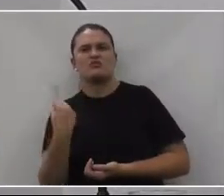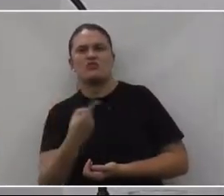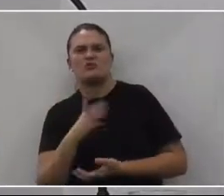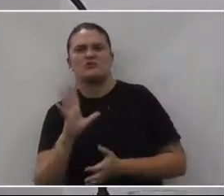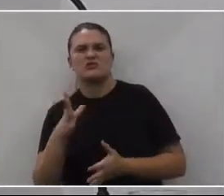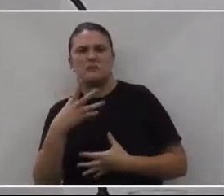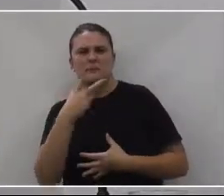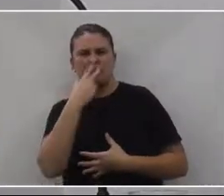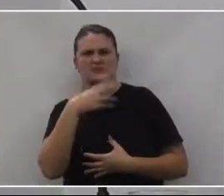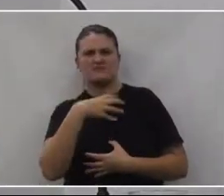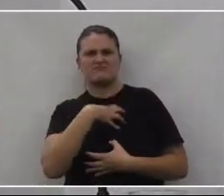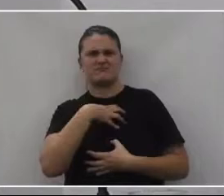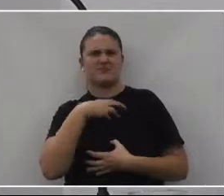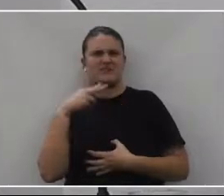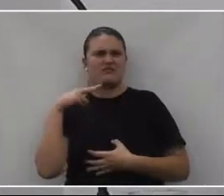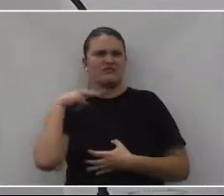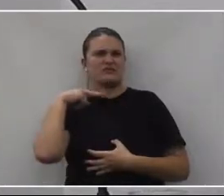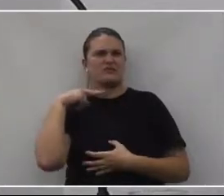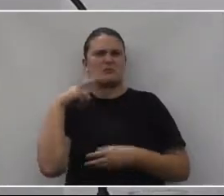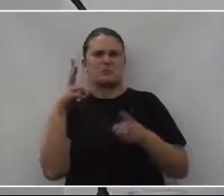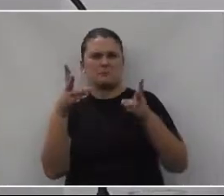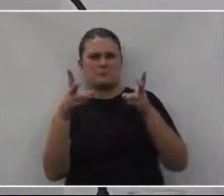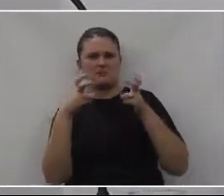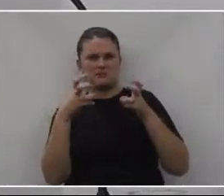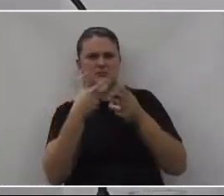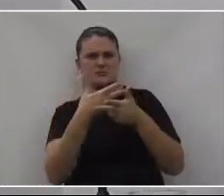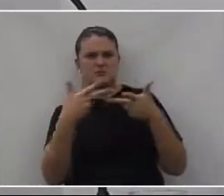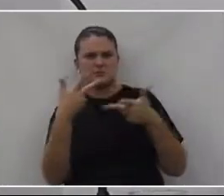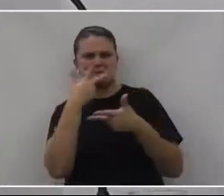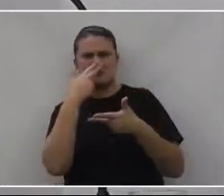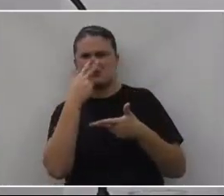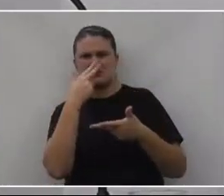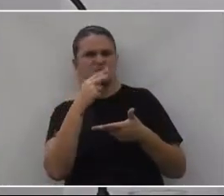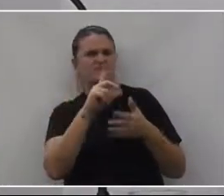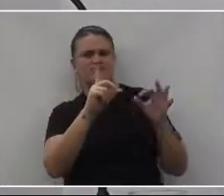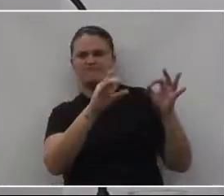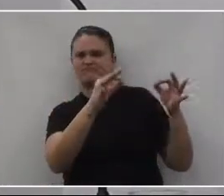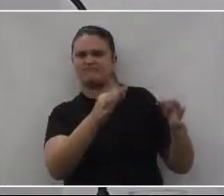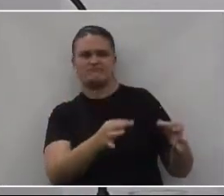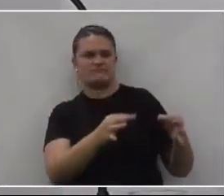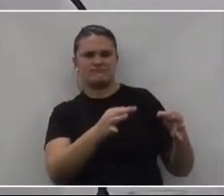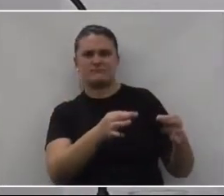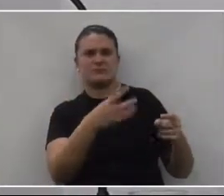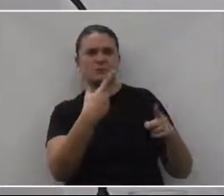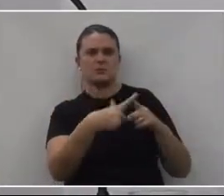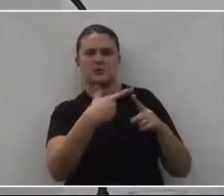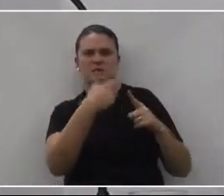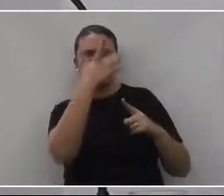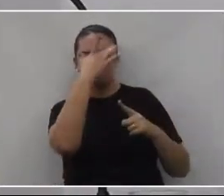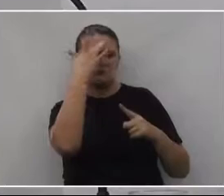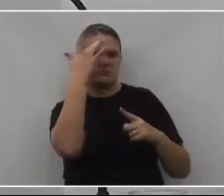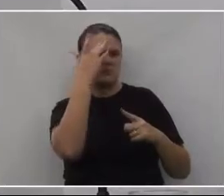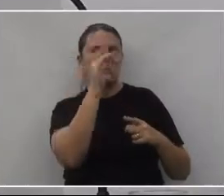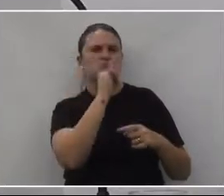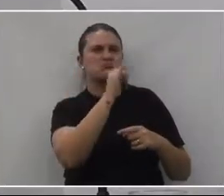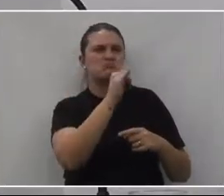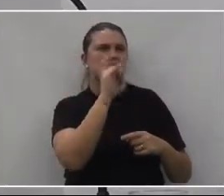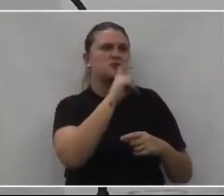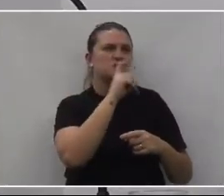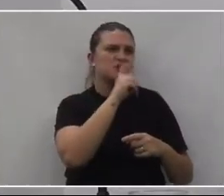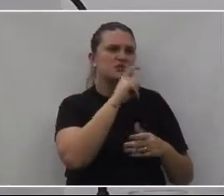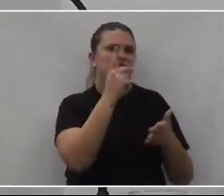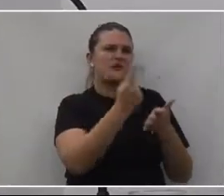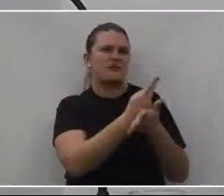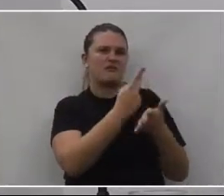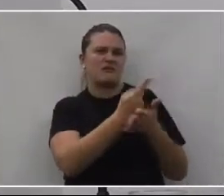se sentiu vítima ou percebeu fatos de injustiças por formais ou que belo se acham e